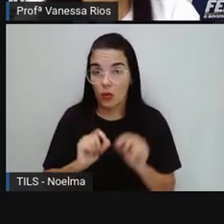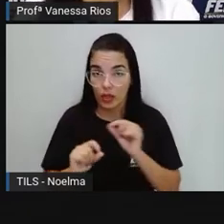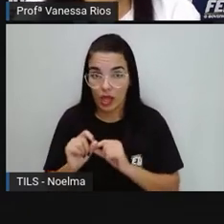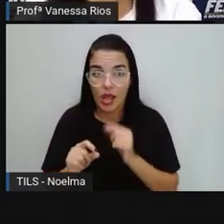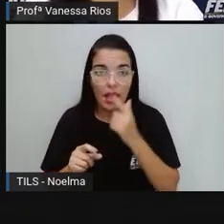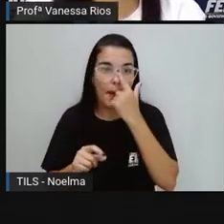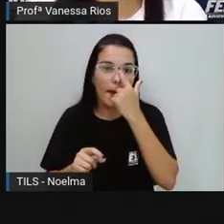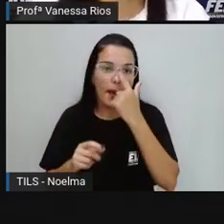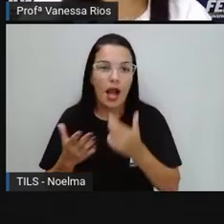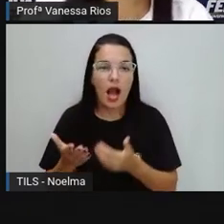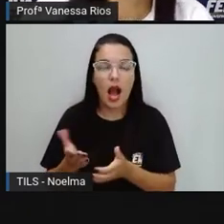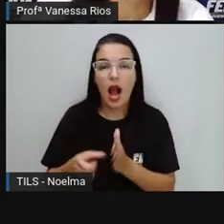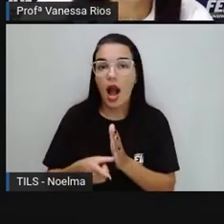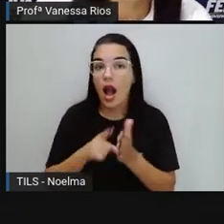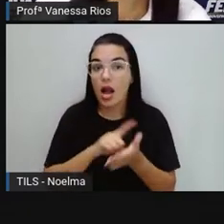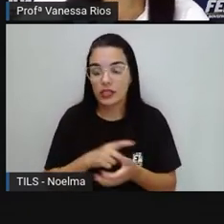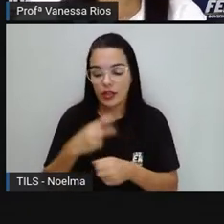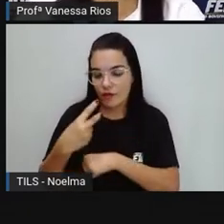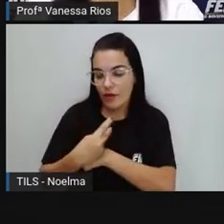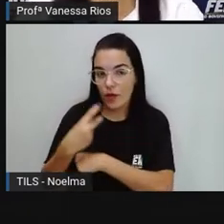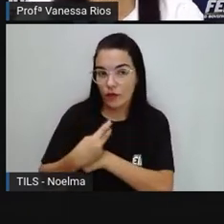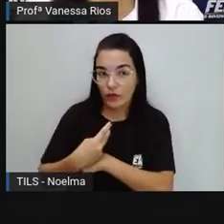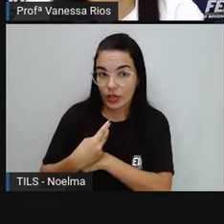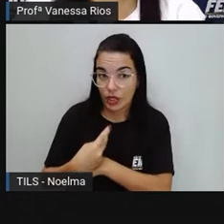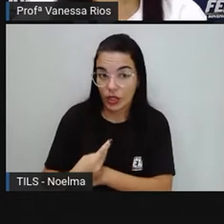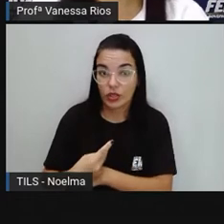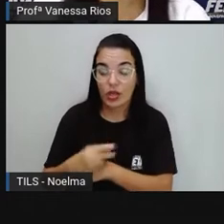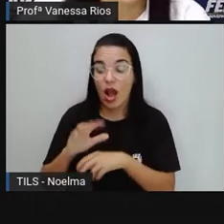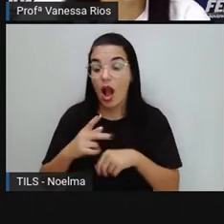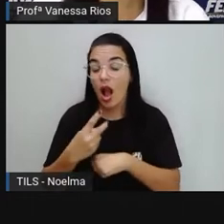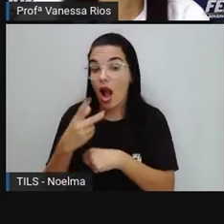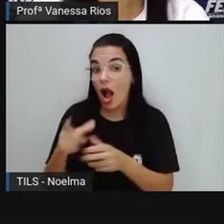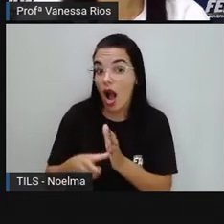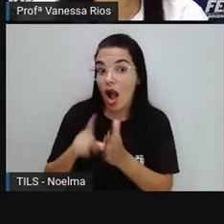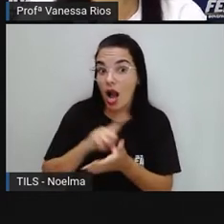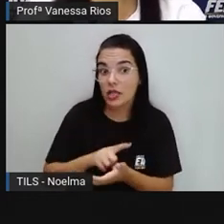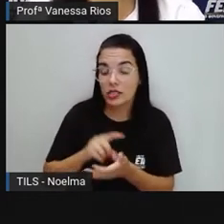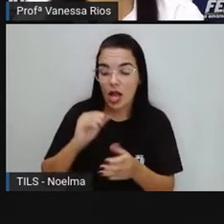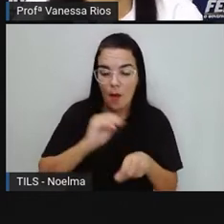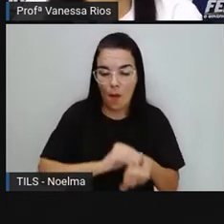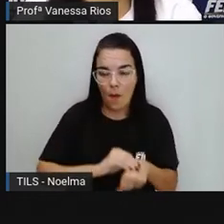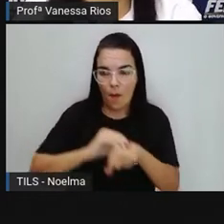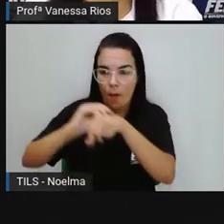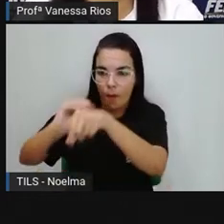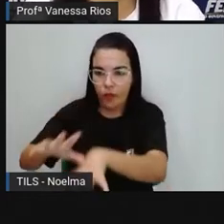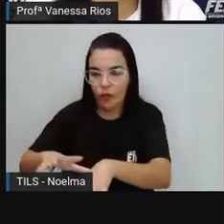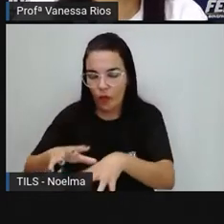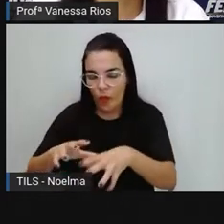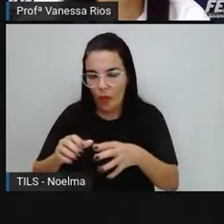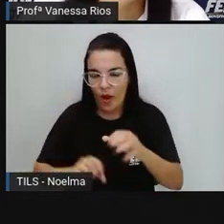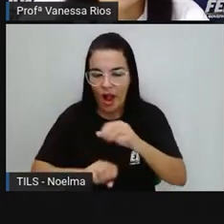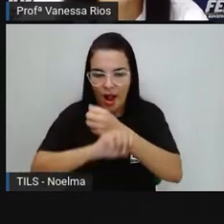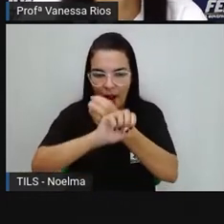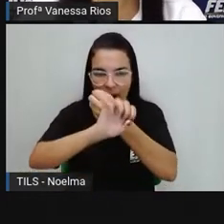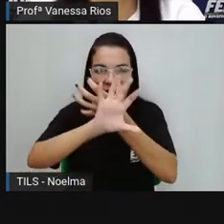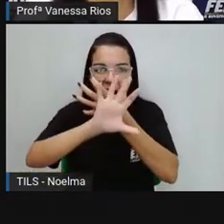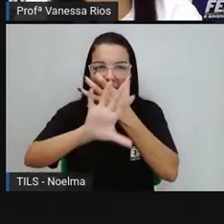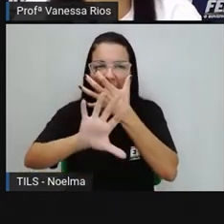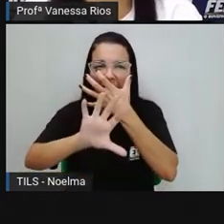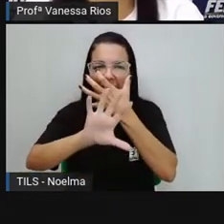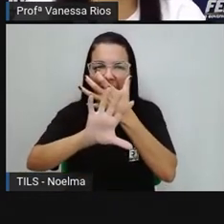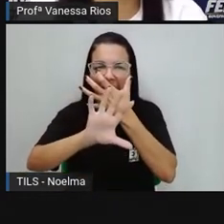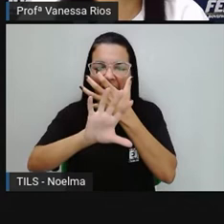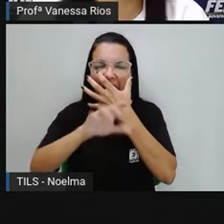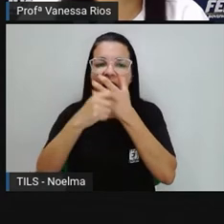né? Antes de fazer um vídeo, antes de publicá-lo, o vlogueiro precisa, sim, de um roteiro, ele